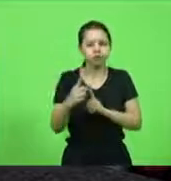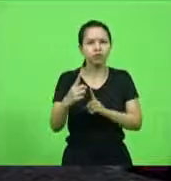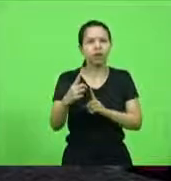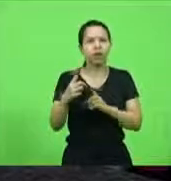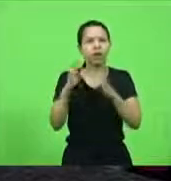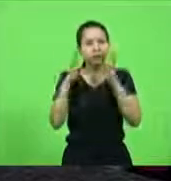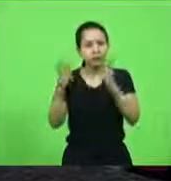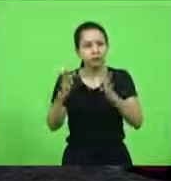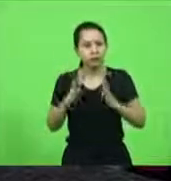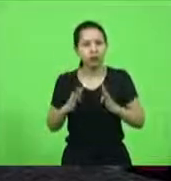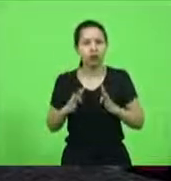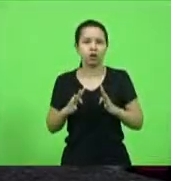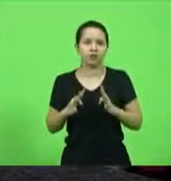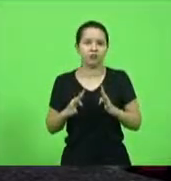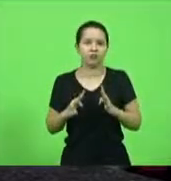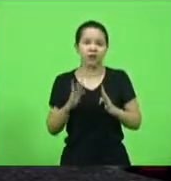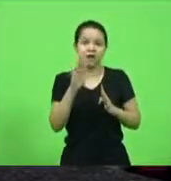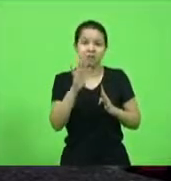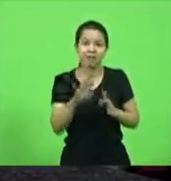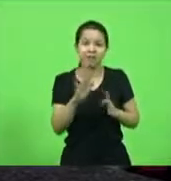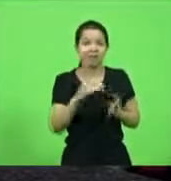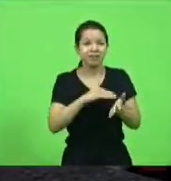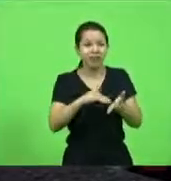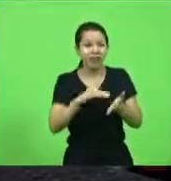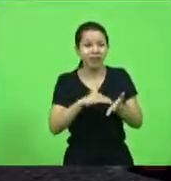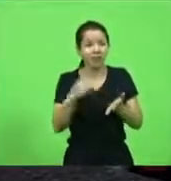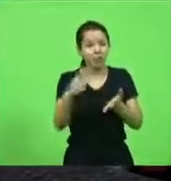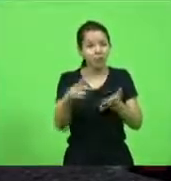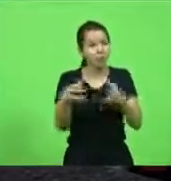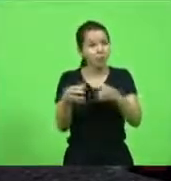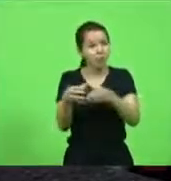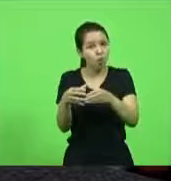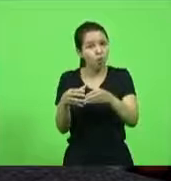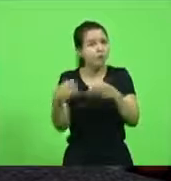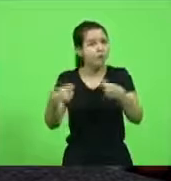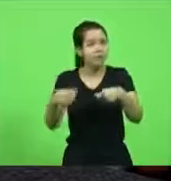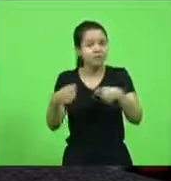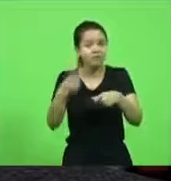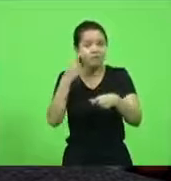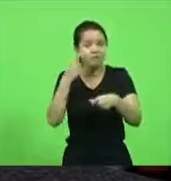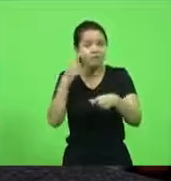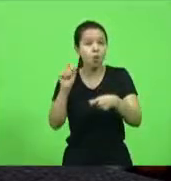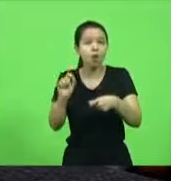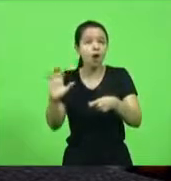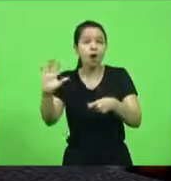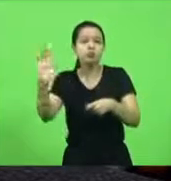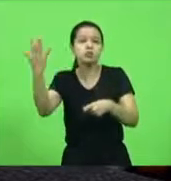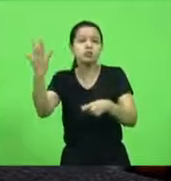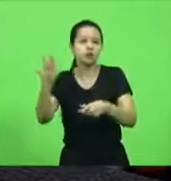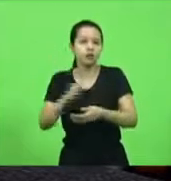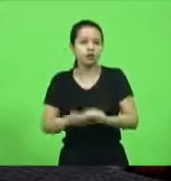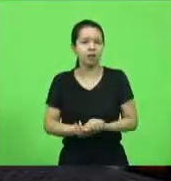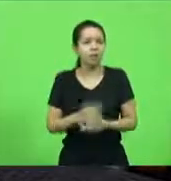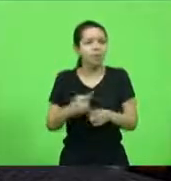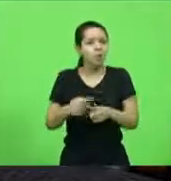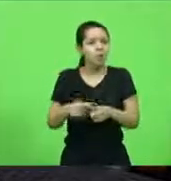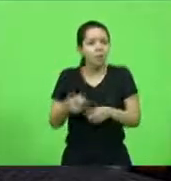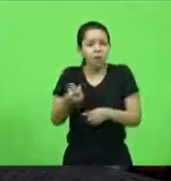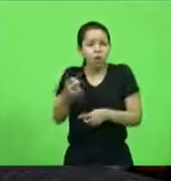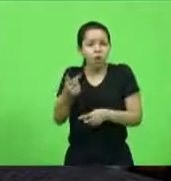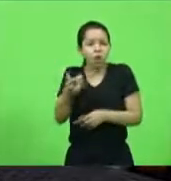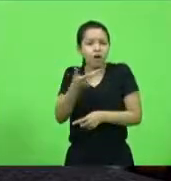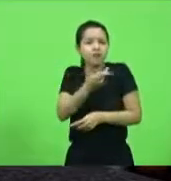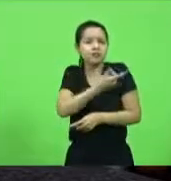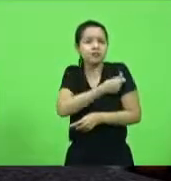equipe, tem que ver o que está acontecendo. Por que que essas poucas vacinas que vieram estão